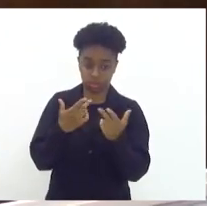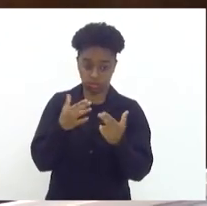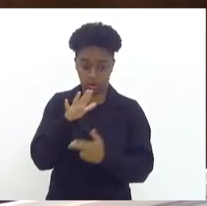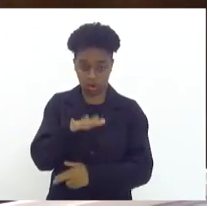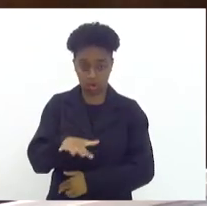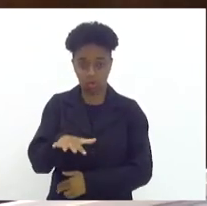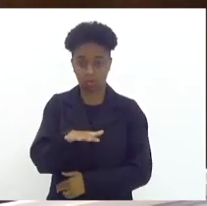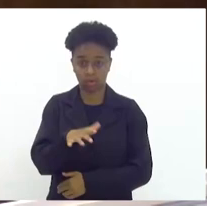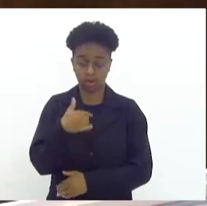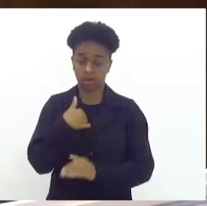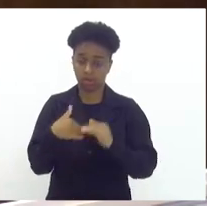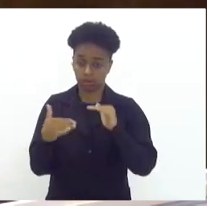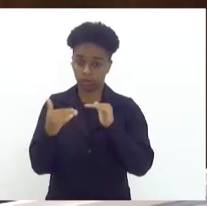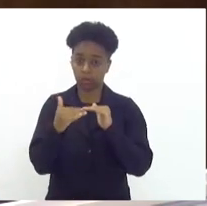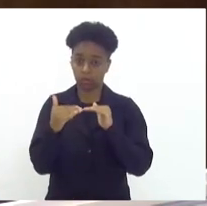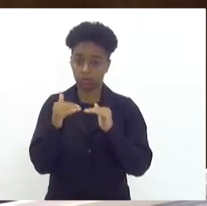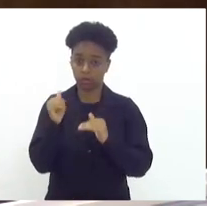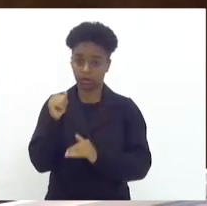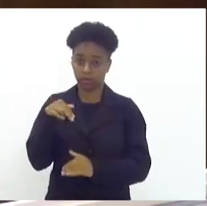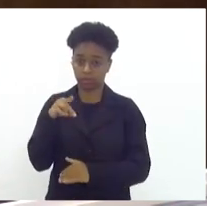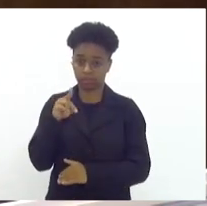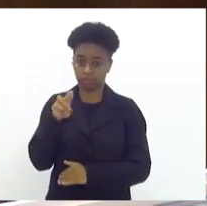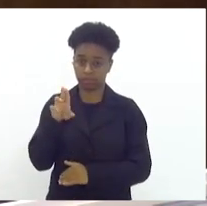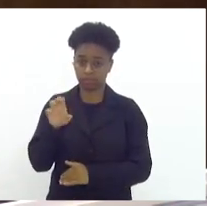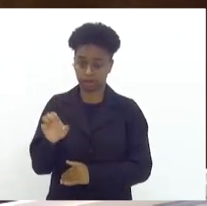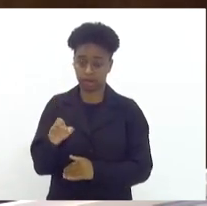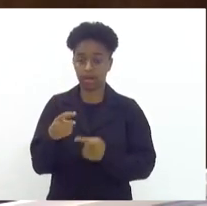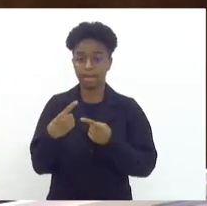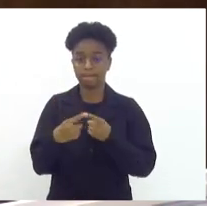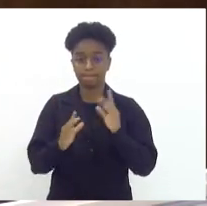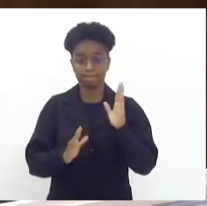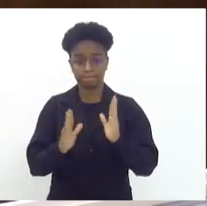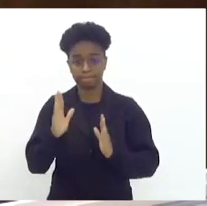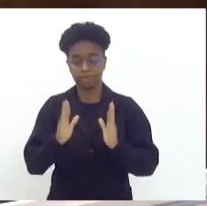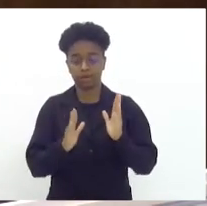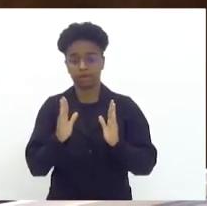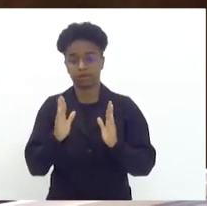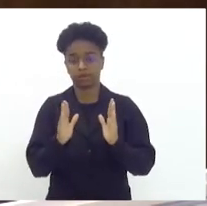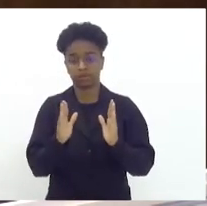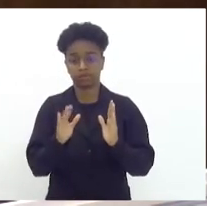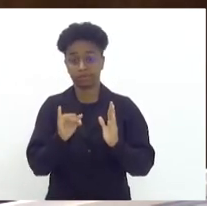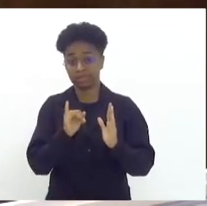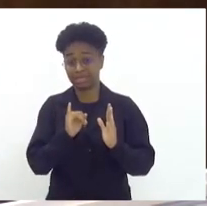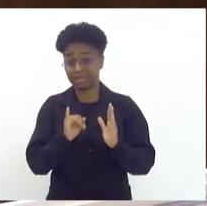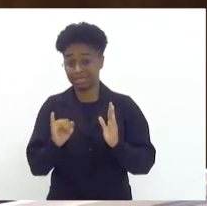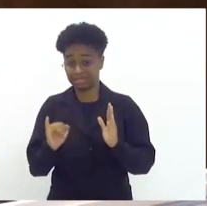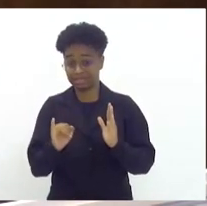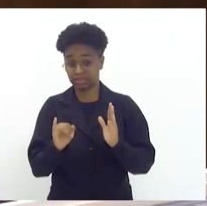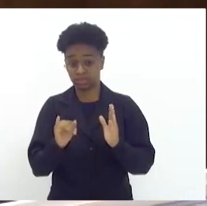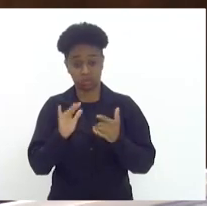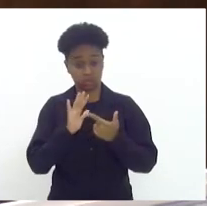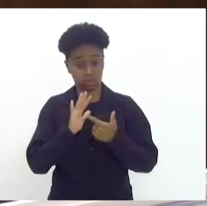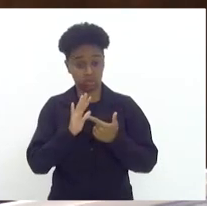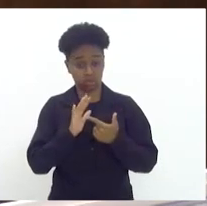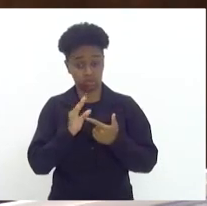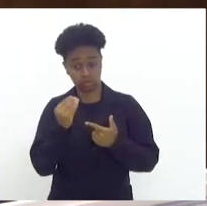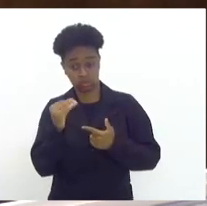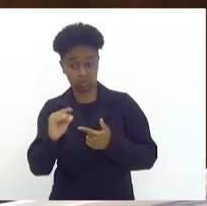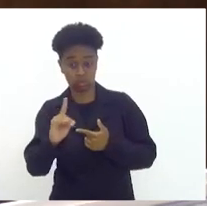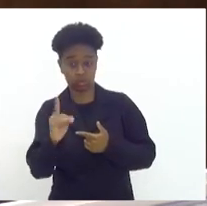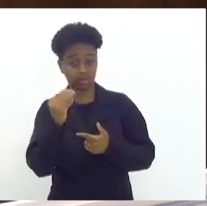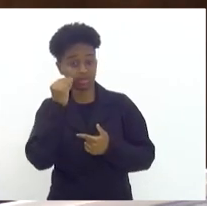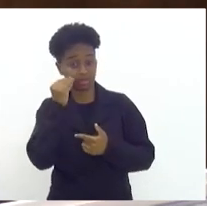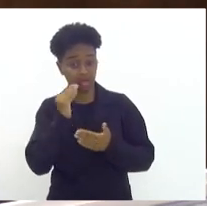eu concordo André que em determinado momento se você não botar para provar não aprovar nada